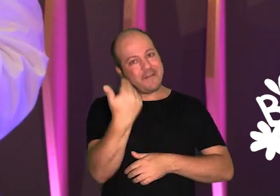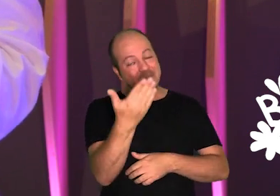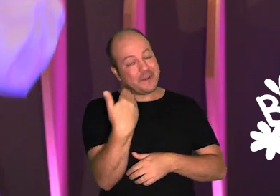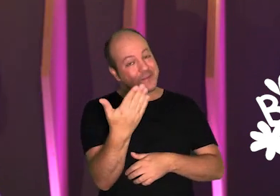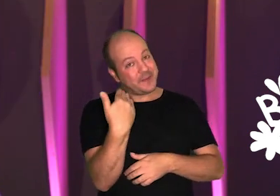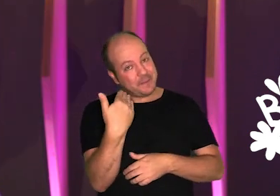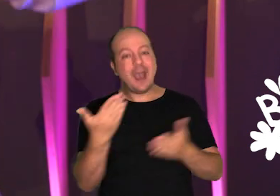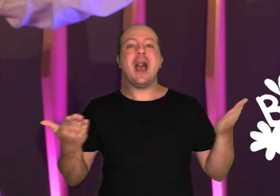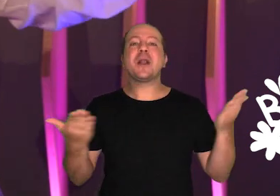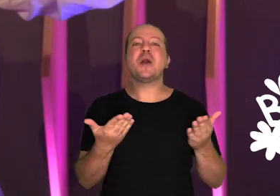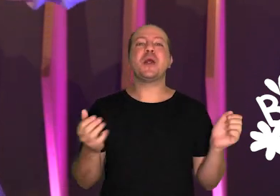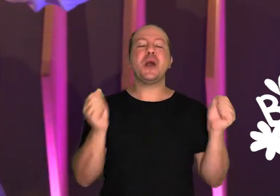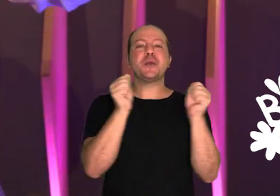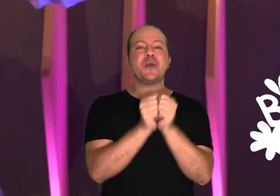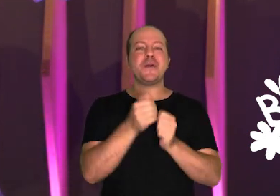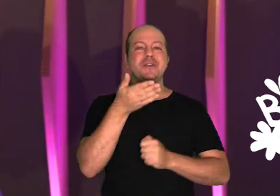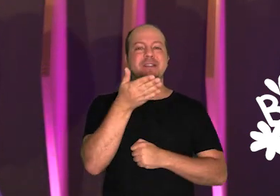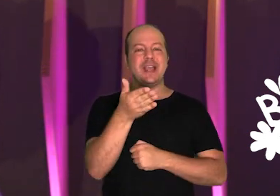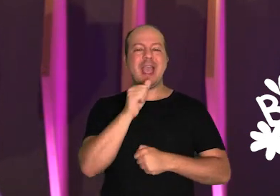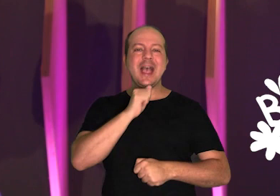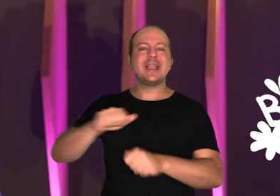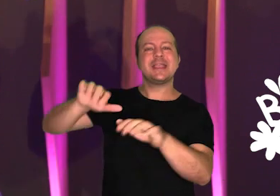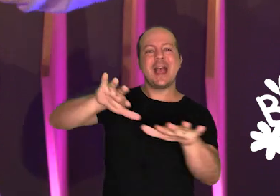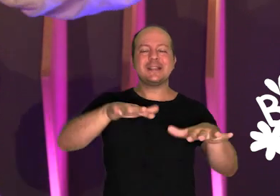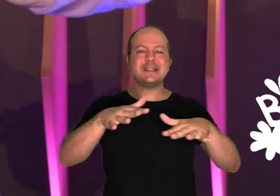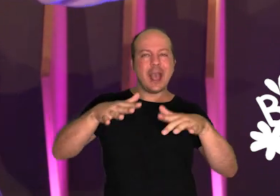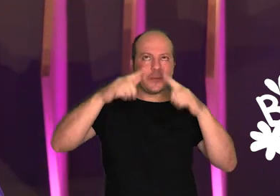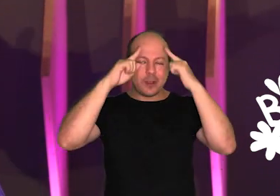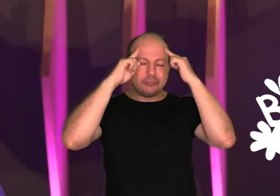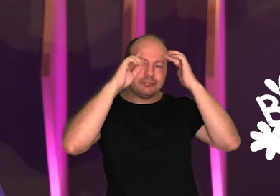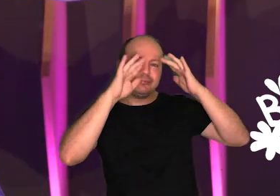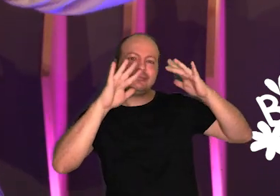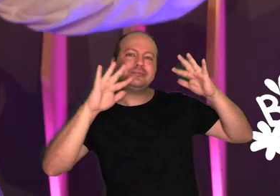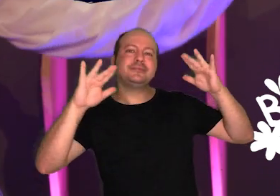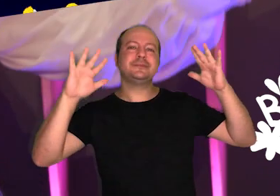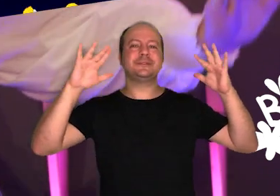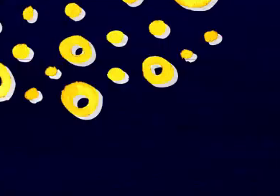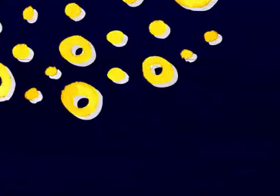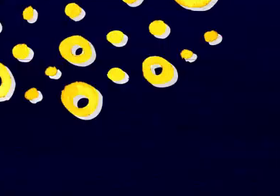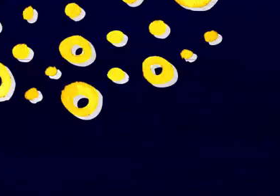com a gente, com vocês, nas águas do imaginar.